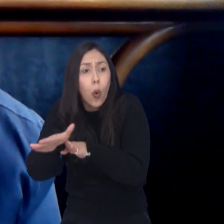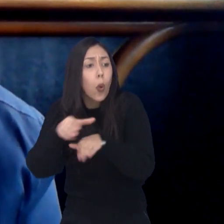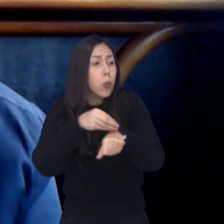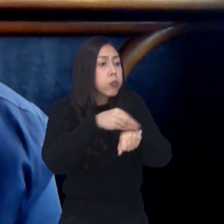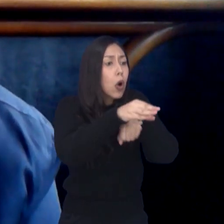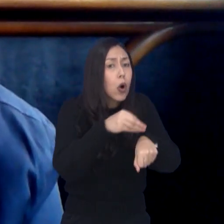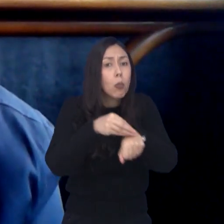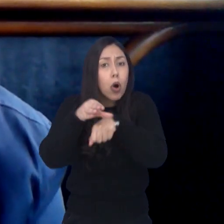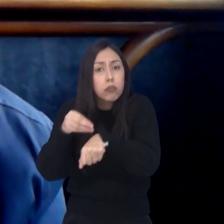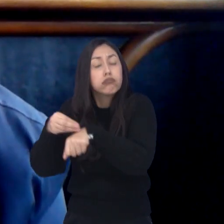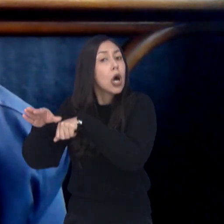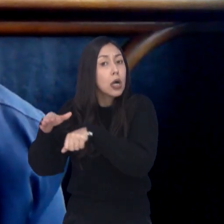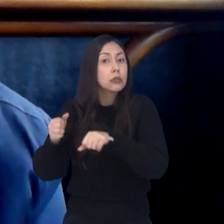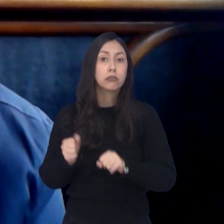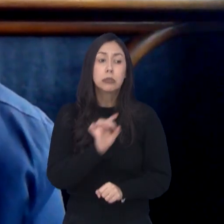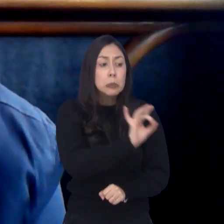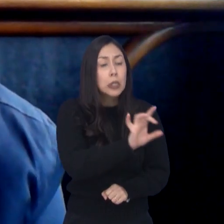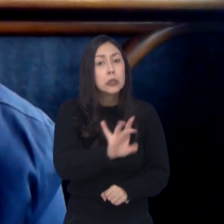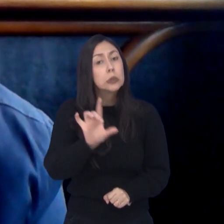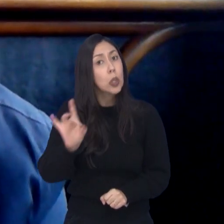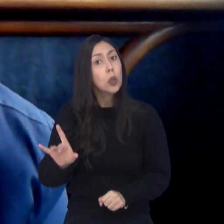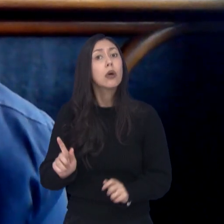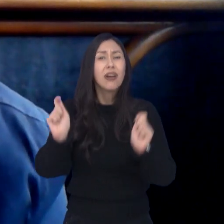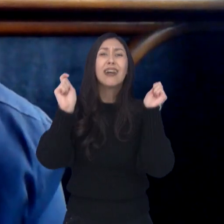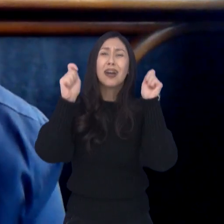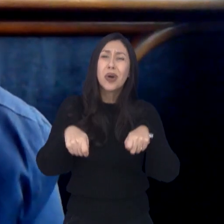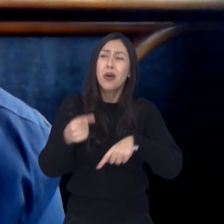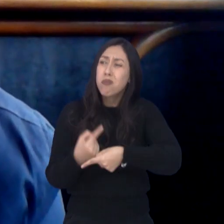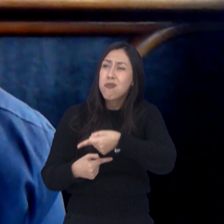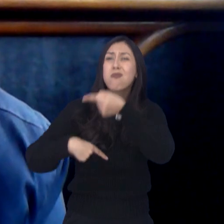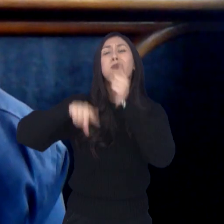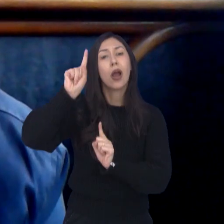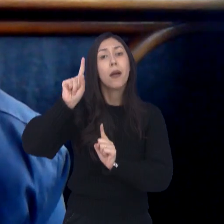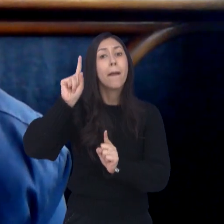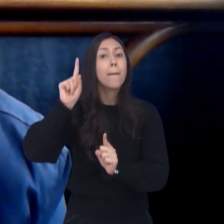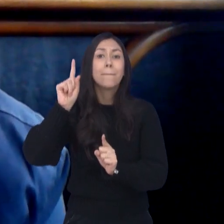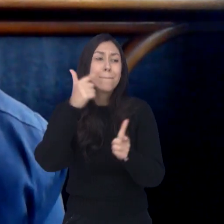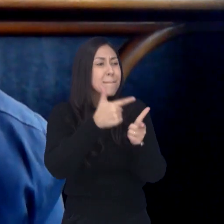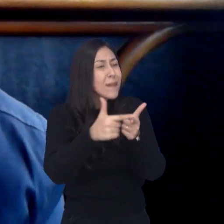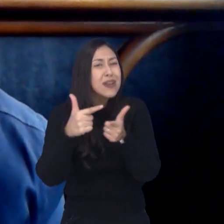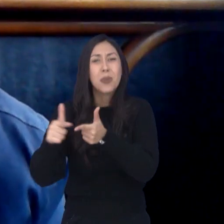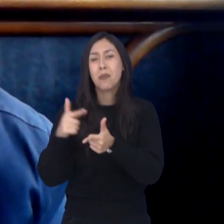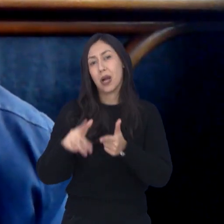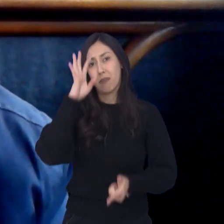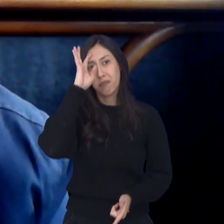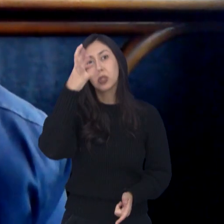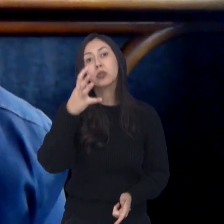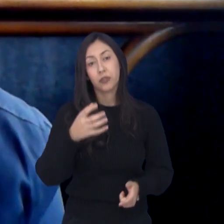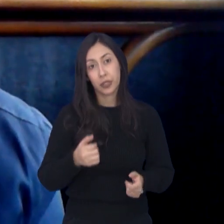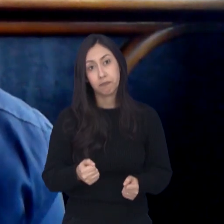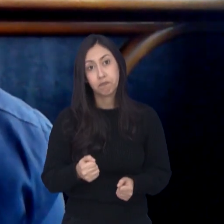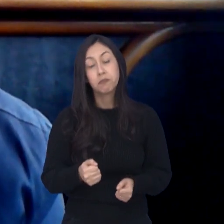maneira ou de outra maneira, para que eles possam superar todos esses momentos que estão vindo na nossa frente.